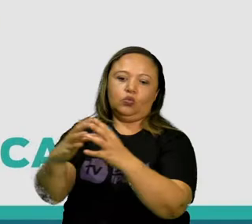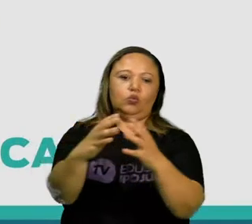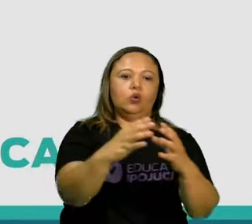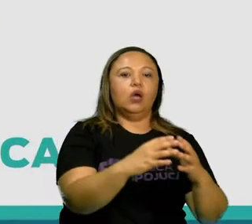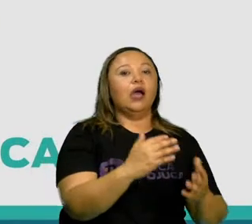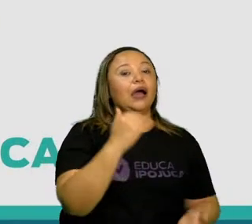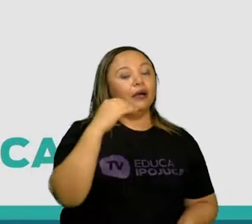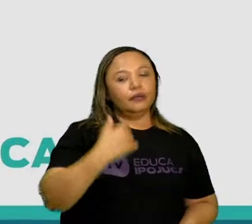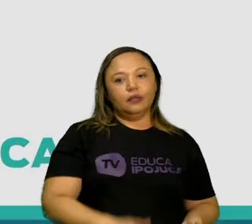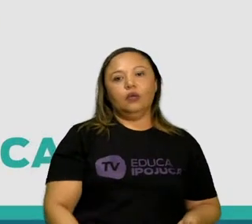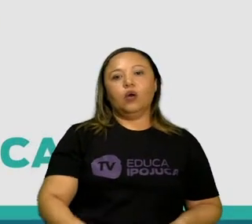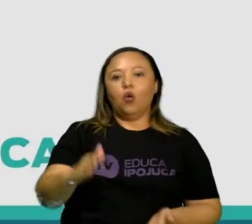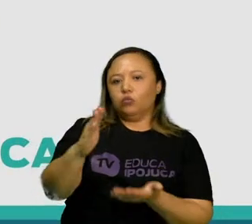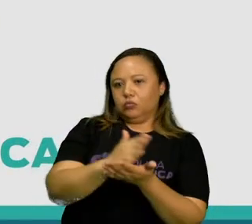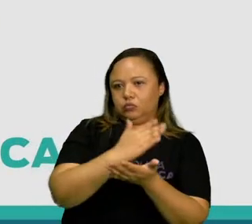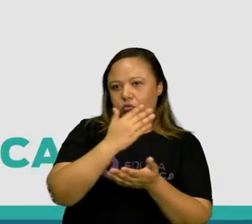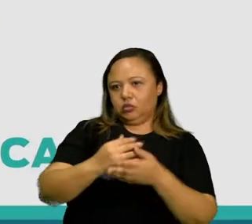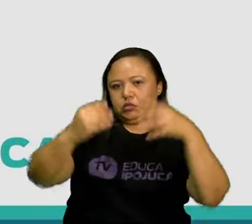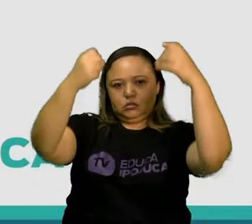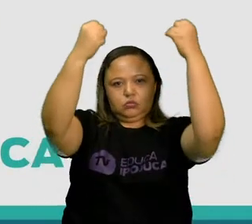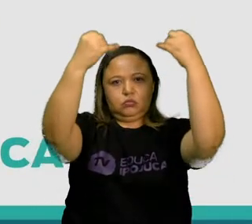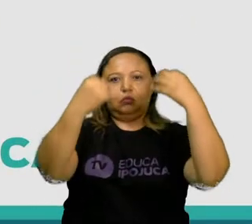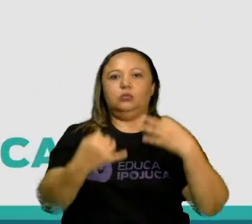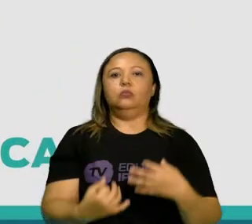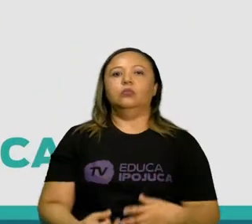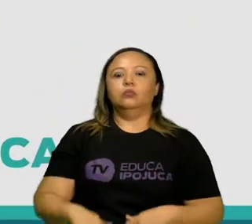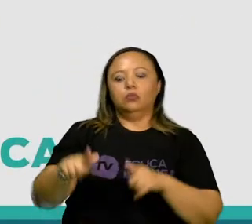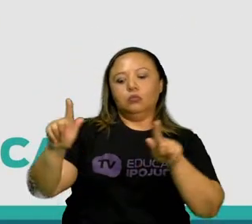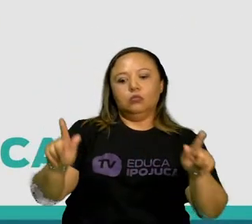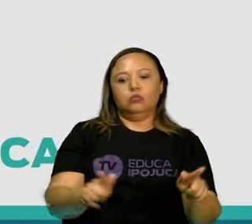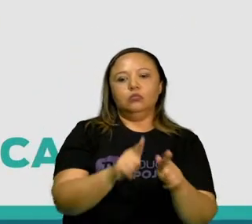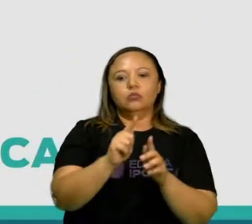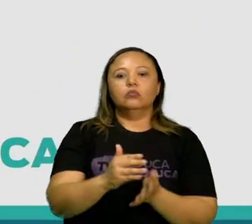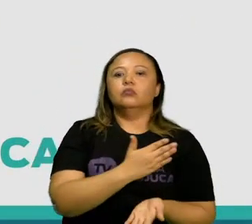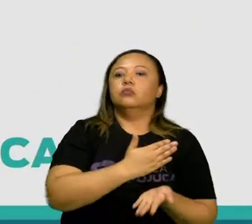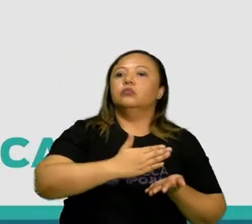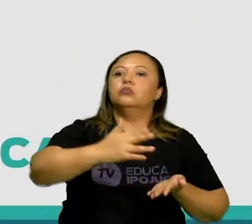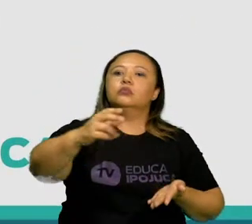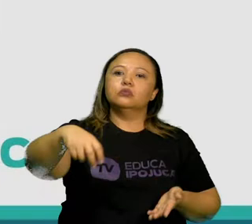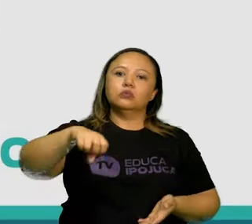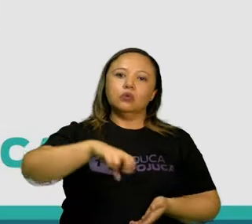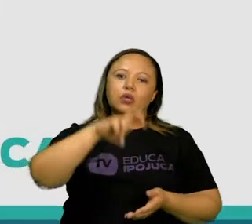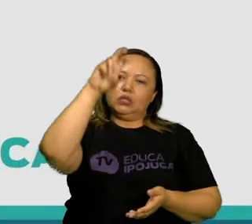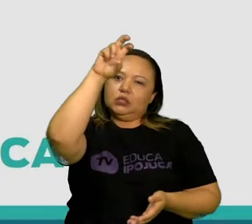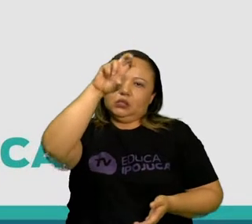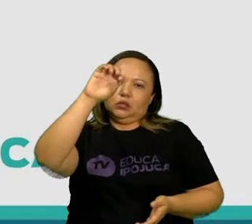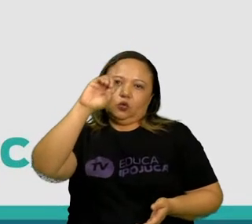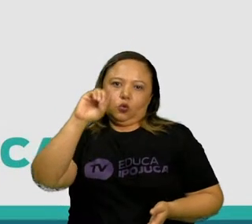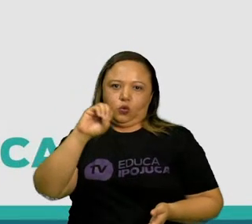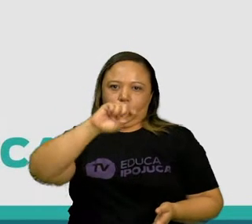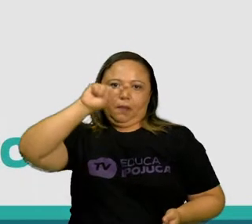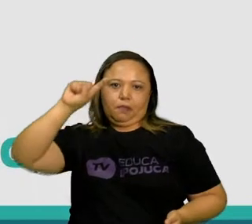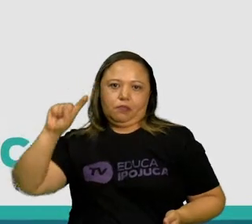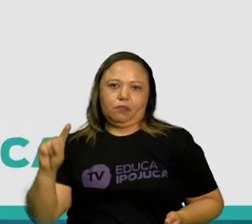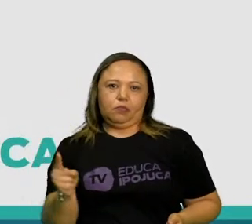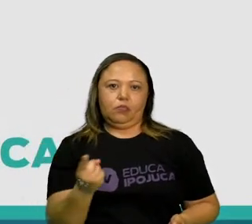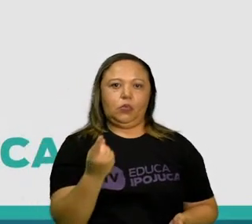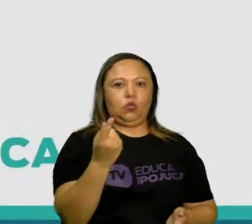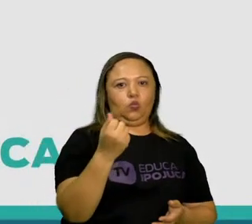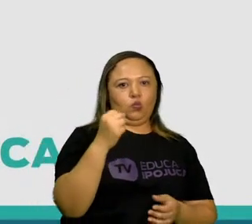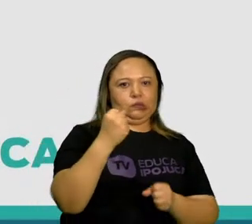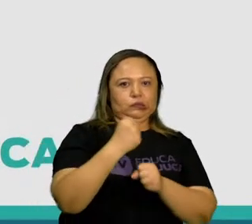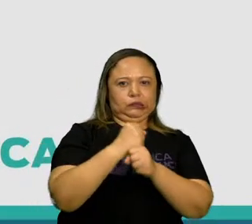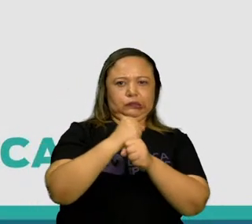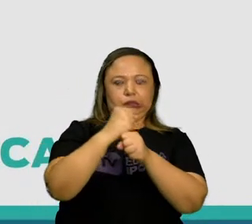mil anos onde os primeiros as primeiras manifestações foram feitas no continente